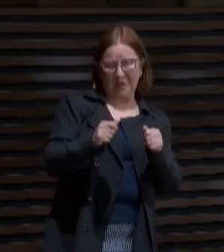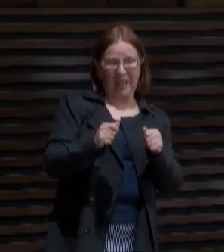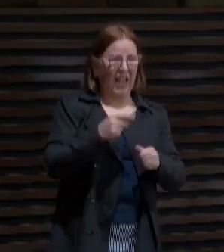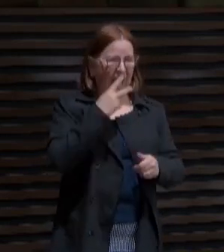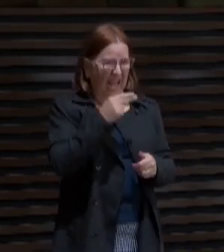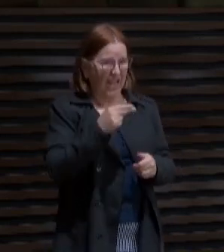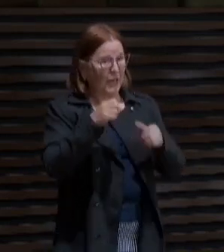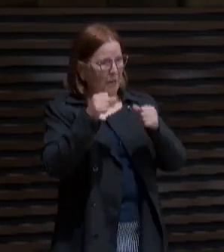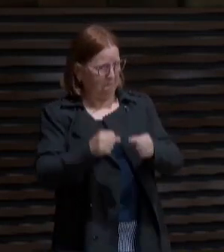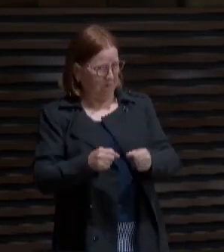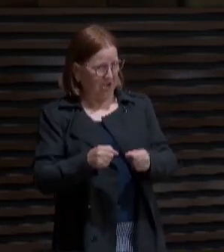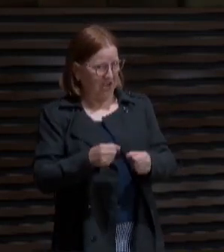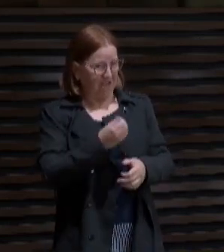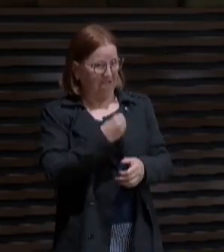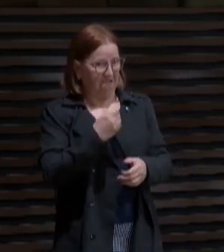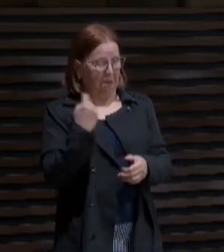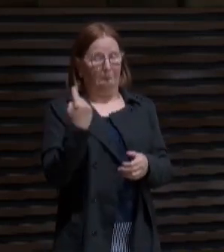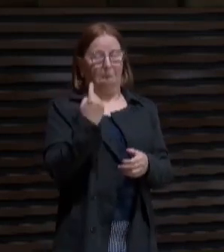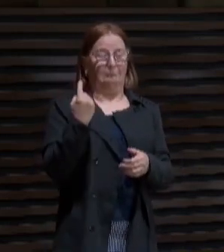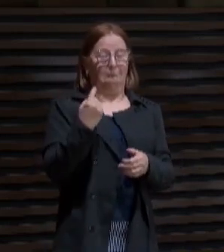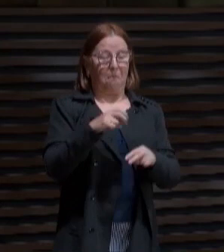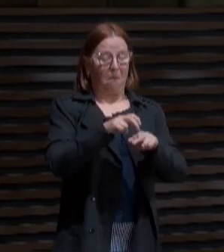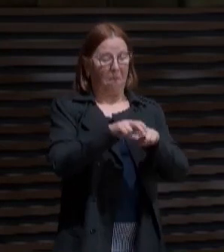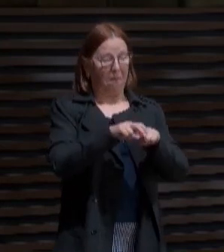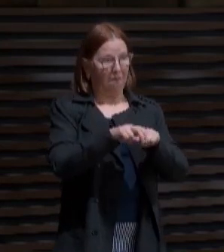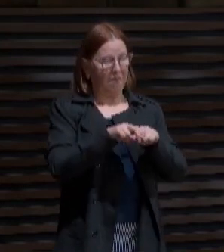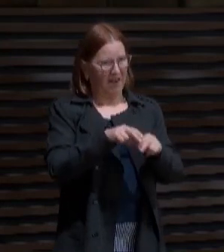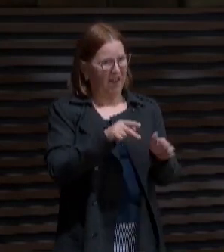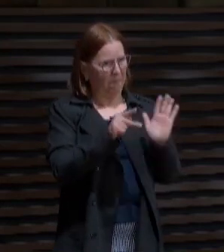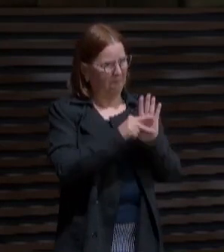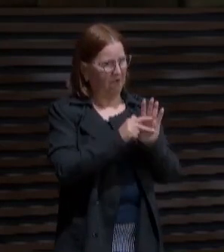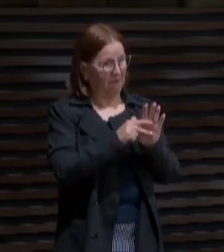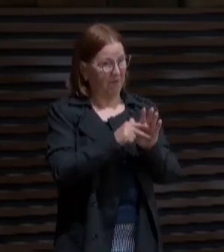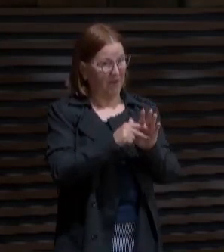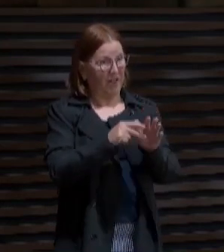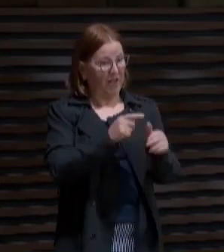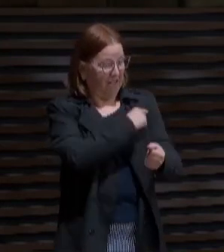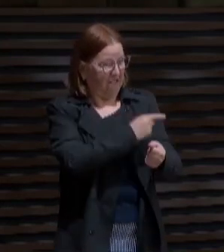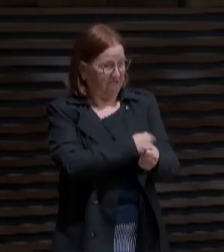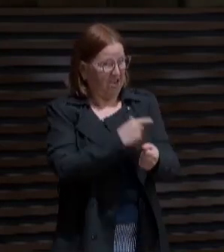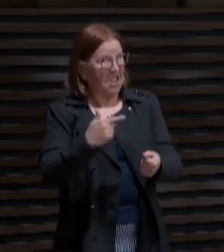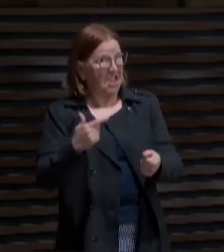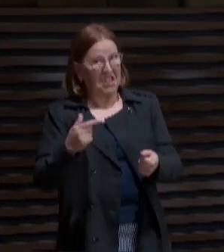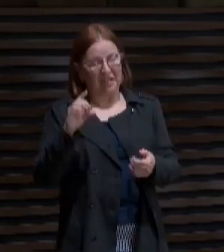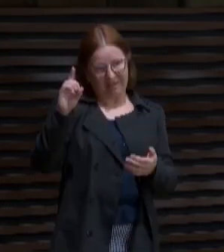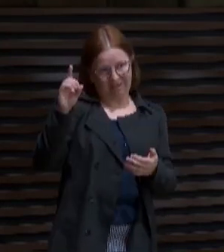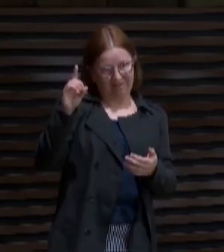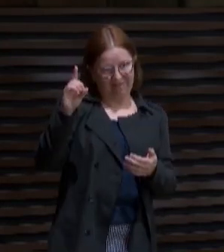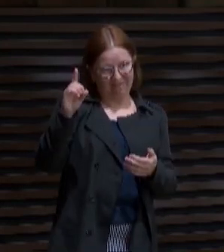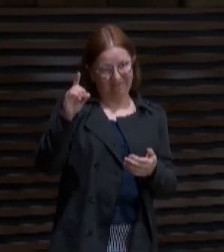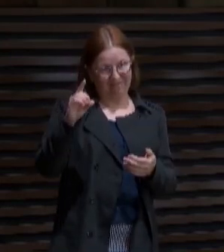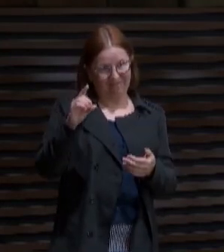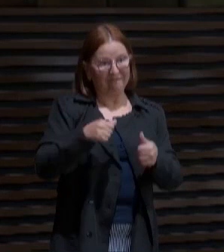pode viver por si mesmo, e o ser humano acha que pode viver sem Deus. Então é isso que a praga fez com o